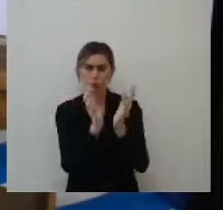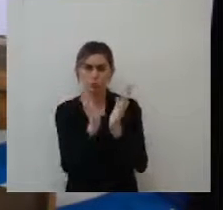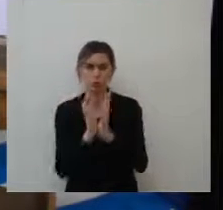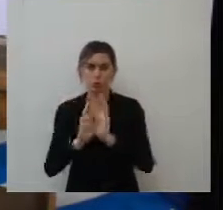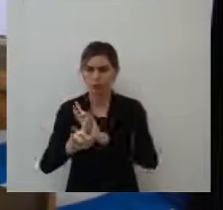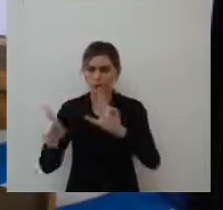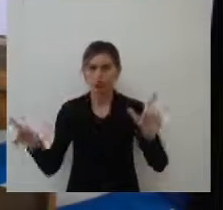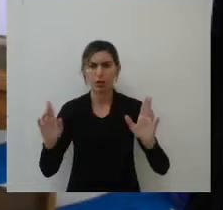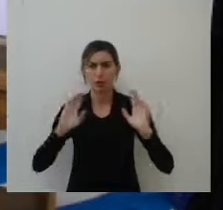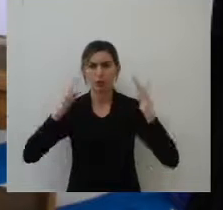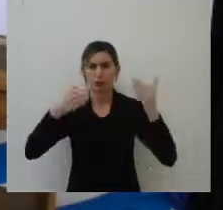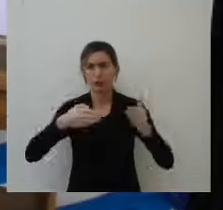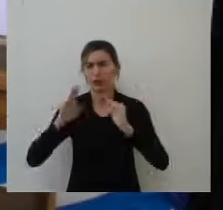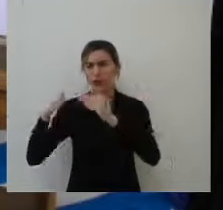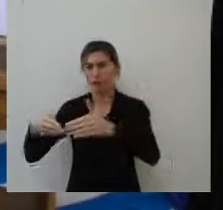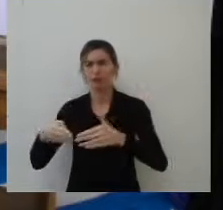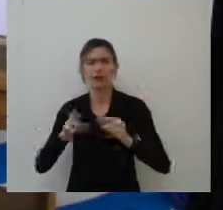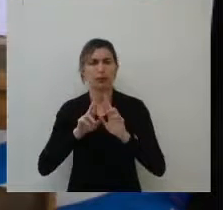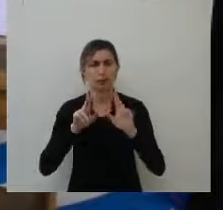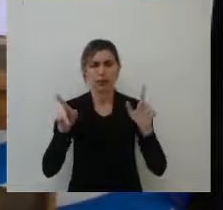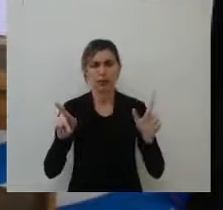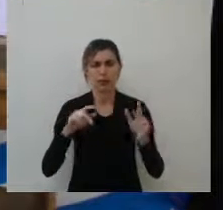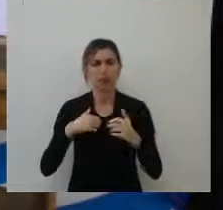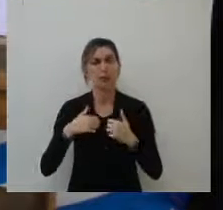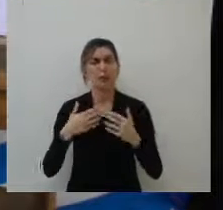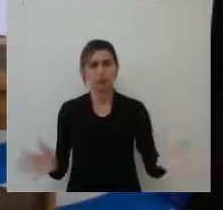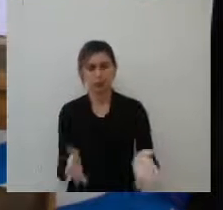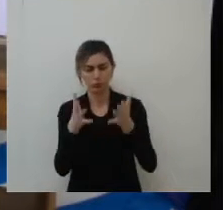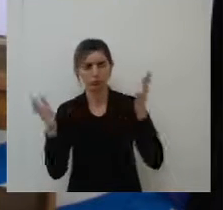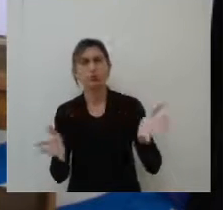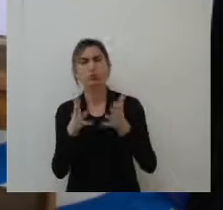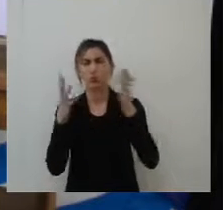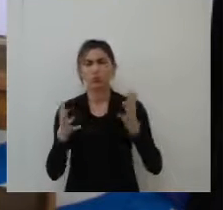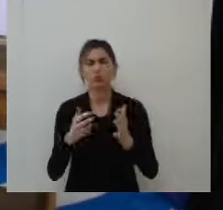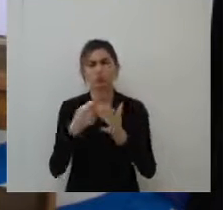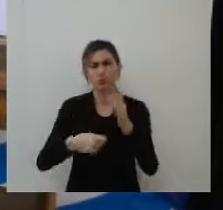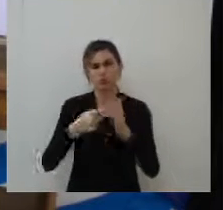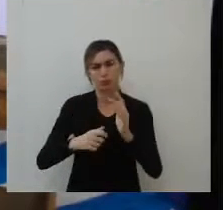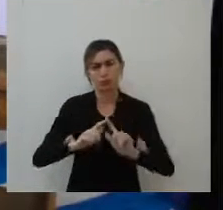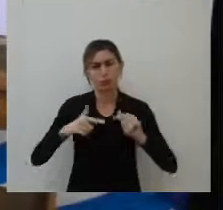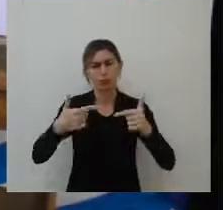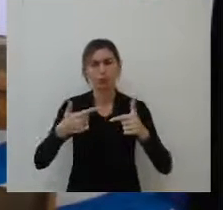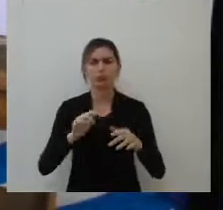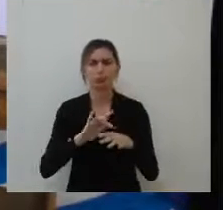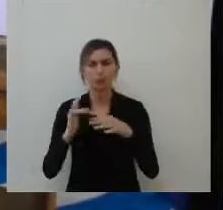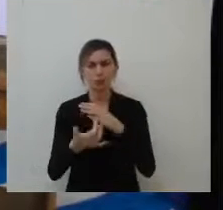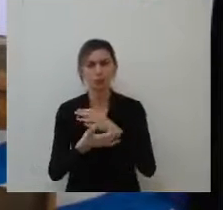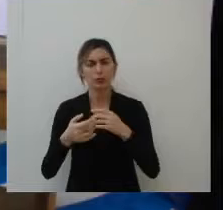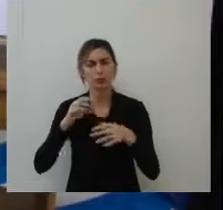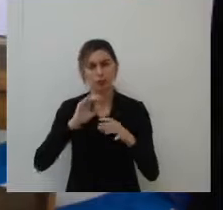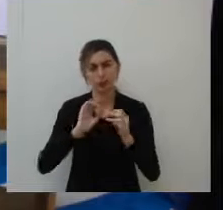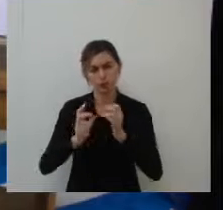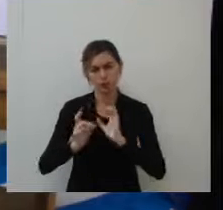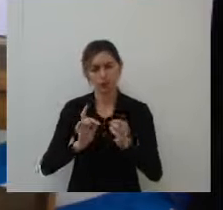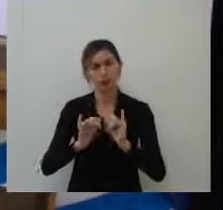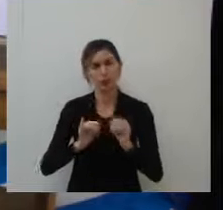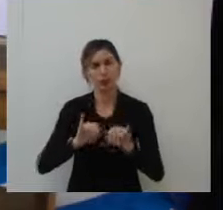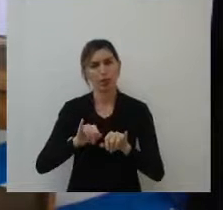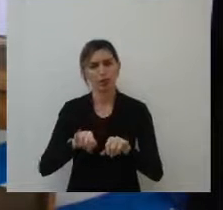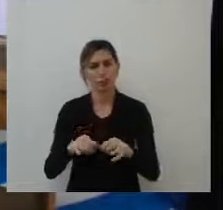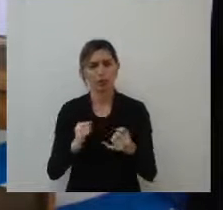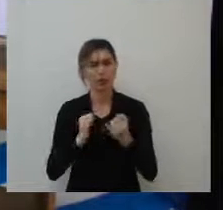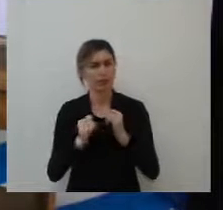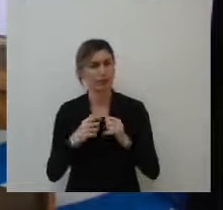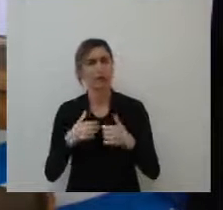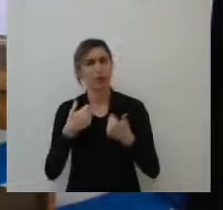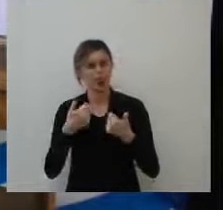diferentes, com duas frentes e linhas diferentes, e serve para incentivar o ativismo na era digital. Ok? Pega nesse